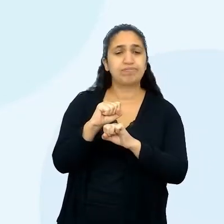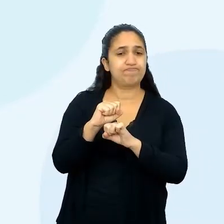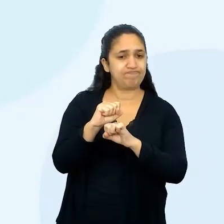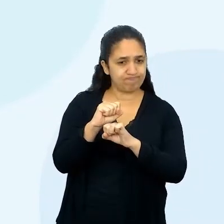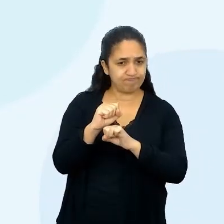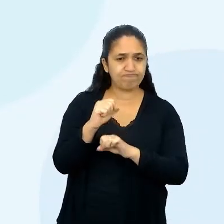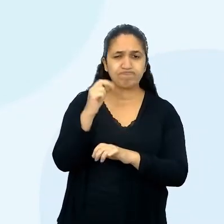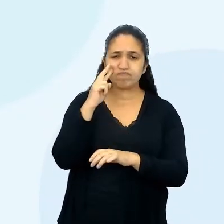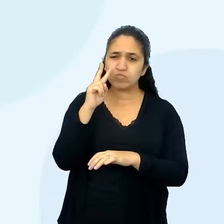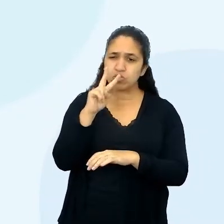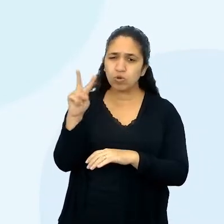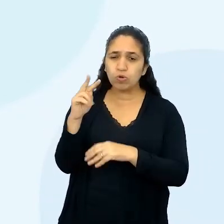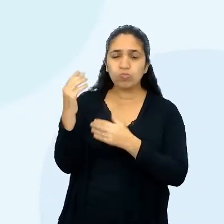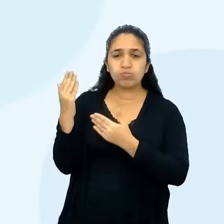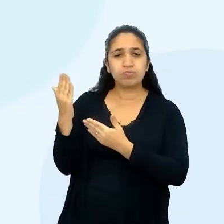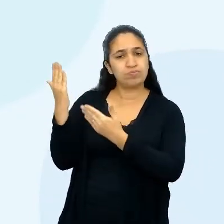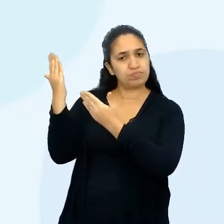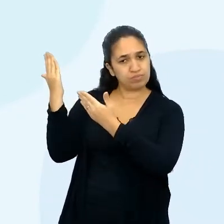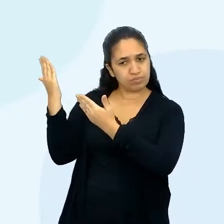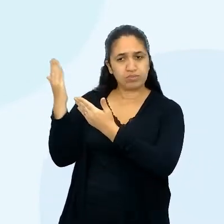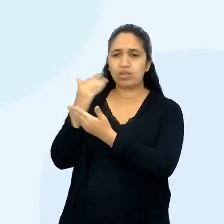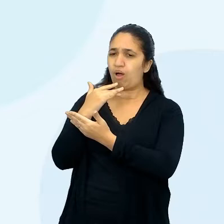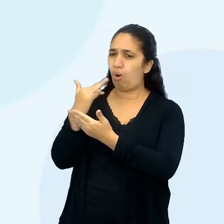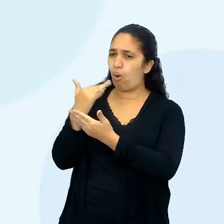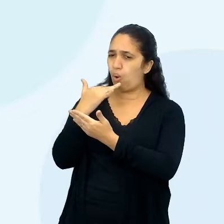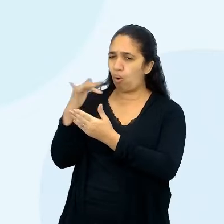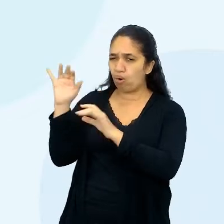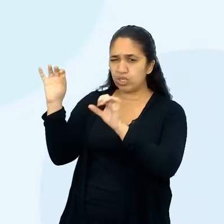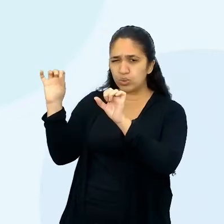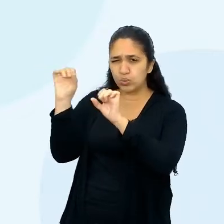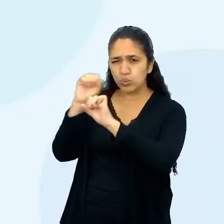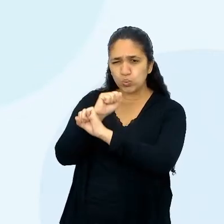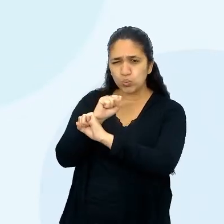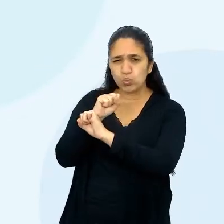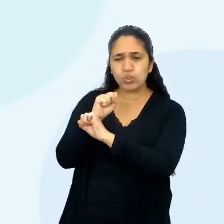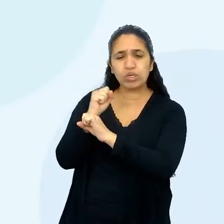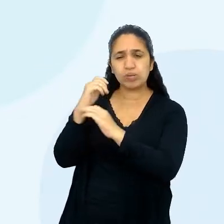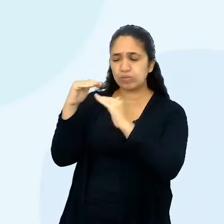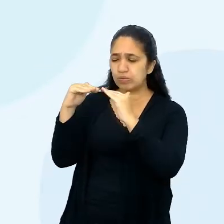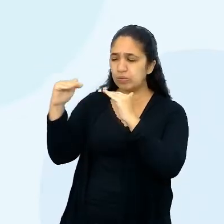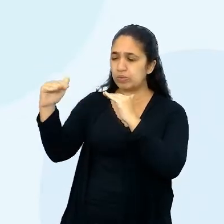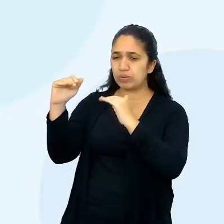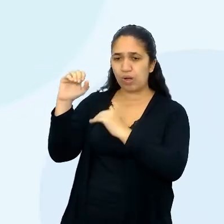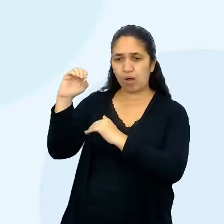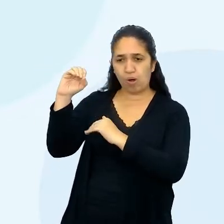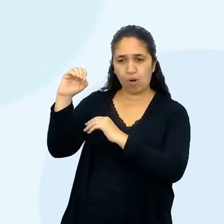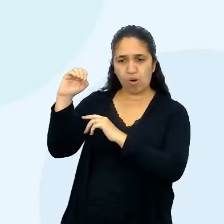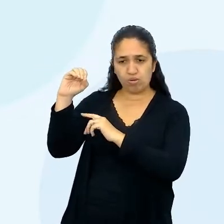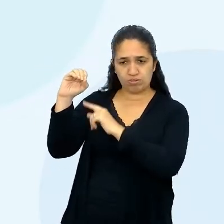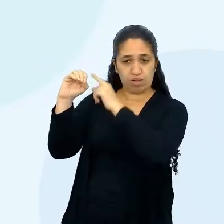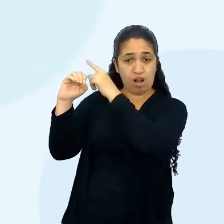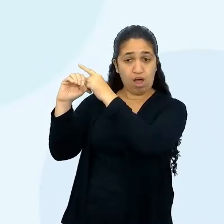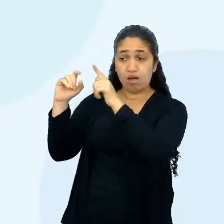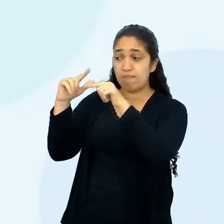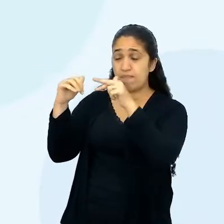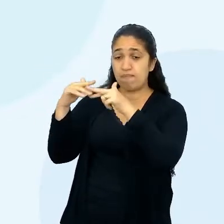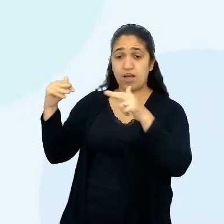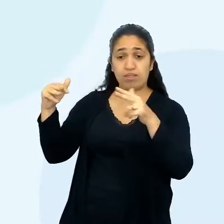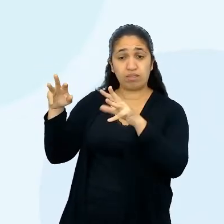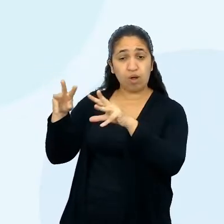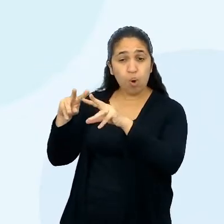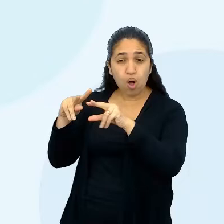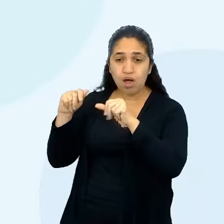gente observa aí na imagem, né, uma coloração bem escura do horizonte O, porque ele tem lá, né, um material orgânico. Está